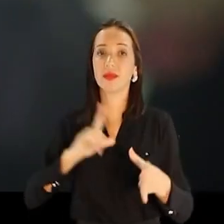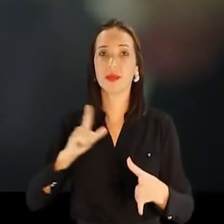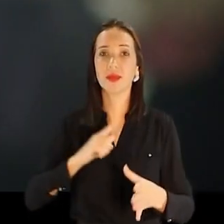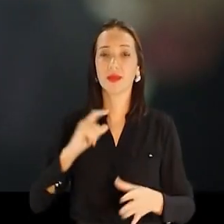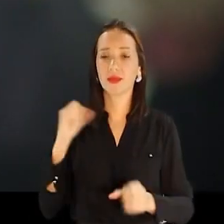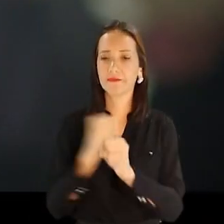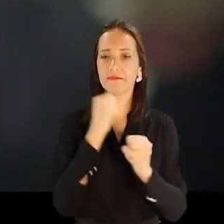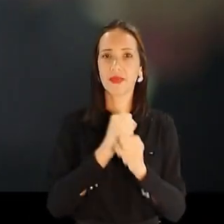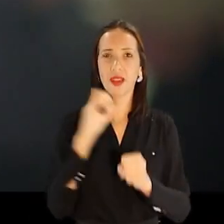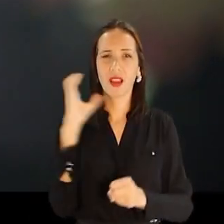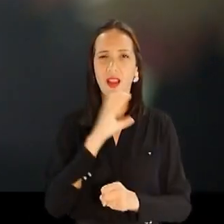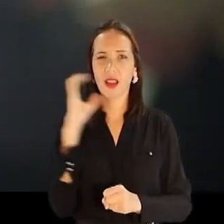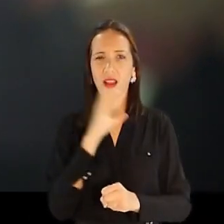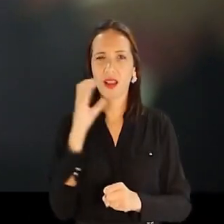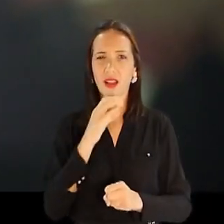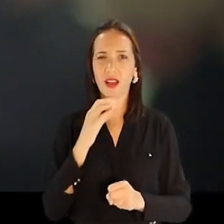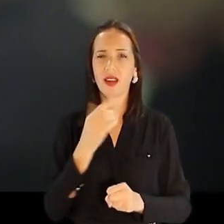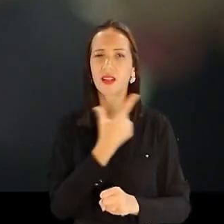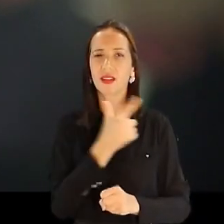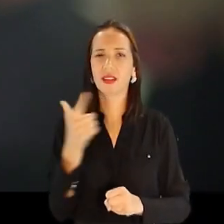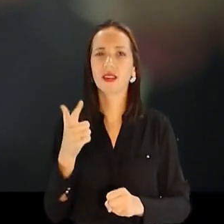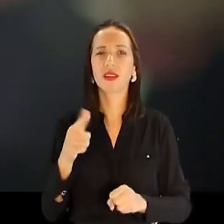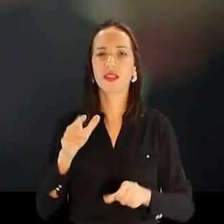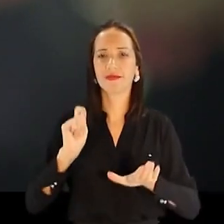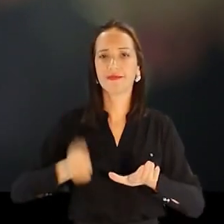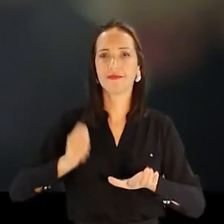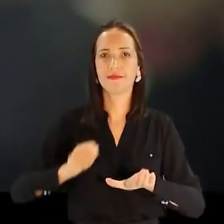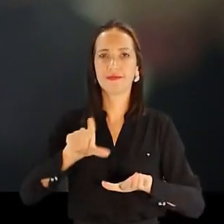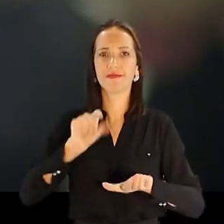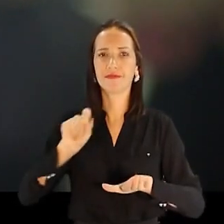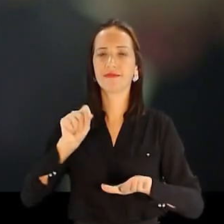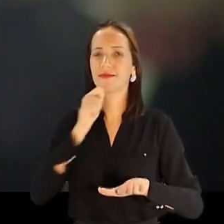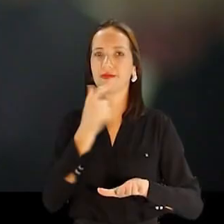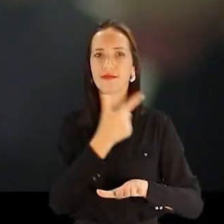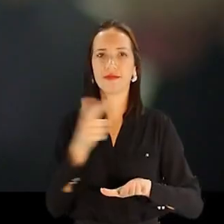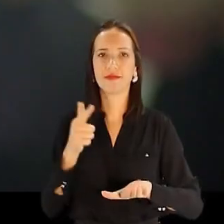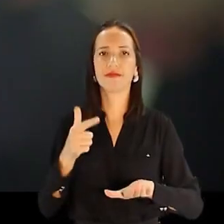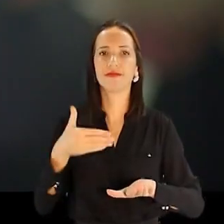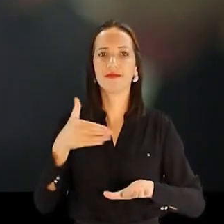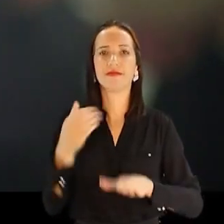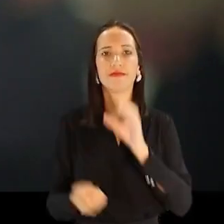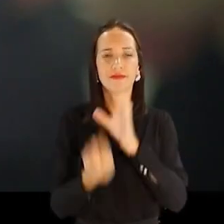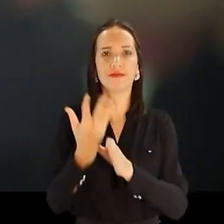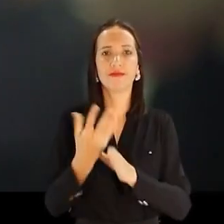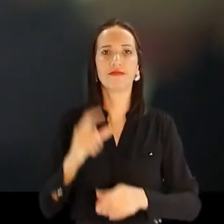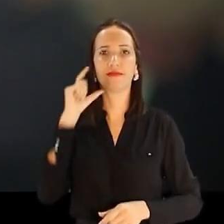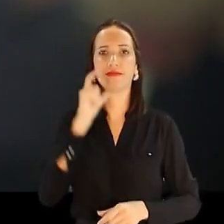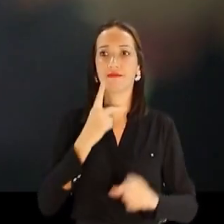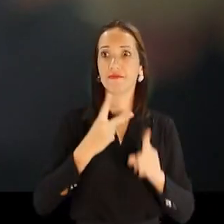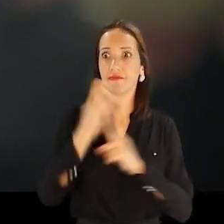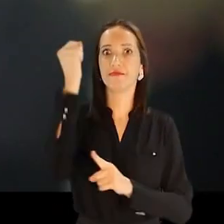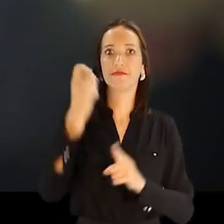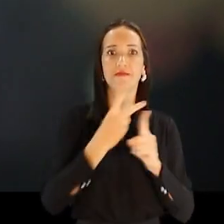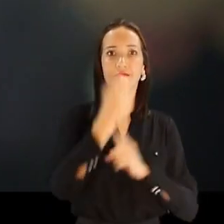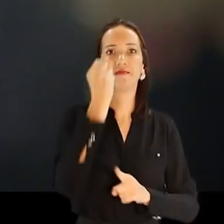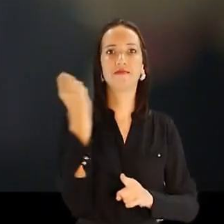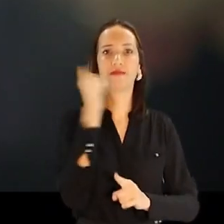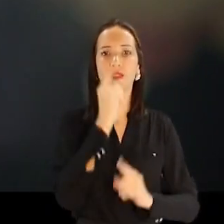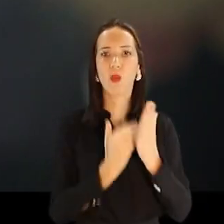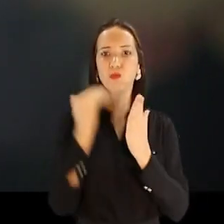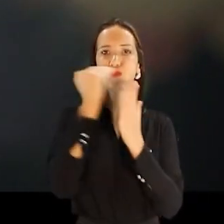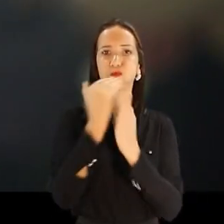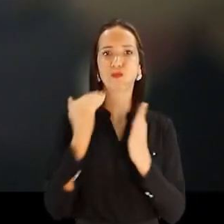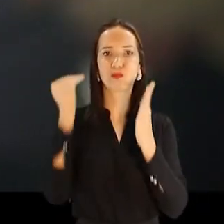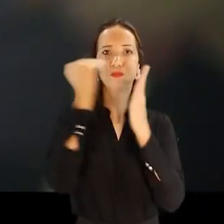das obras emergenciais, as que são feitas sem licitação. A gestão Ricardo Nunes é a recordista destas obras, mais